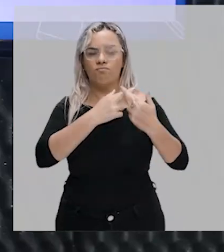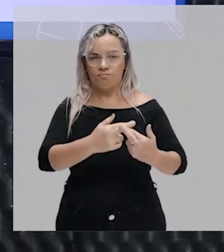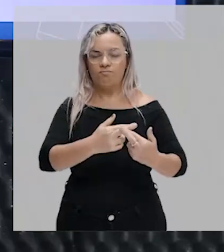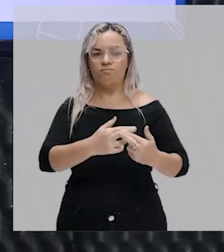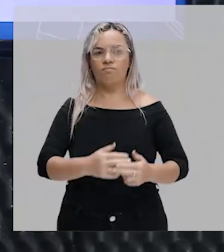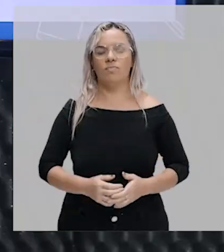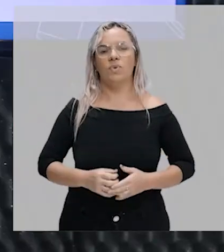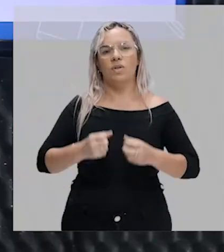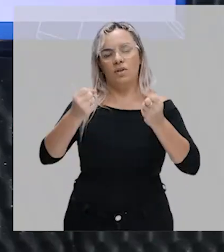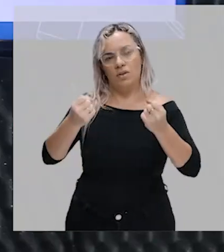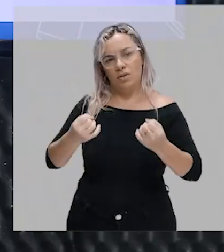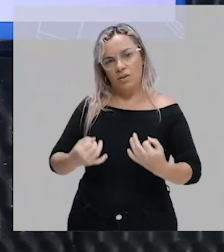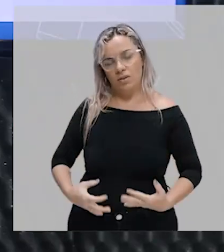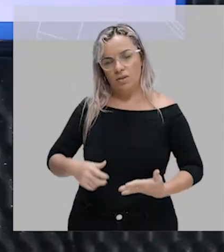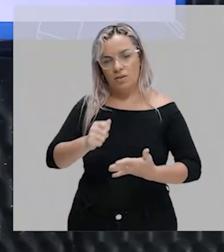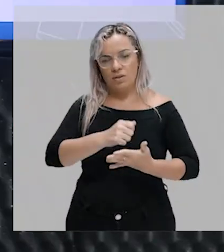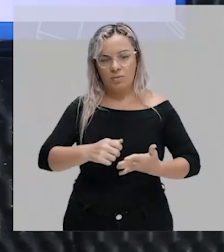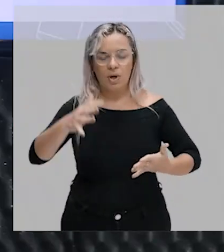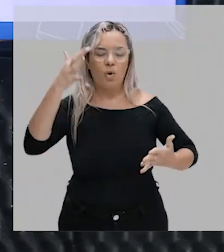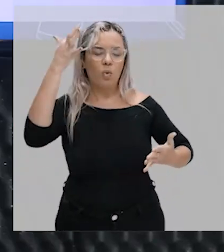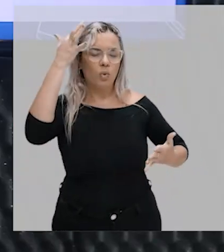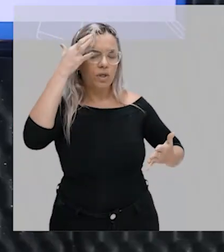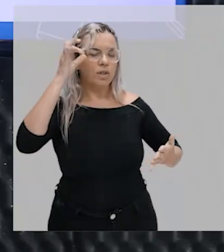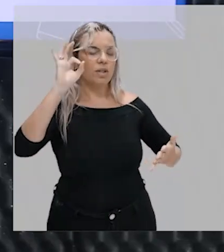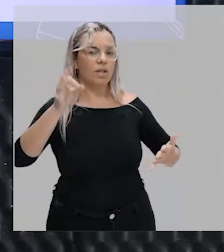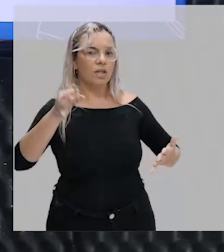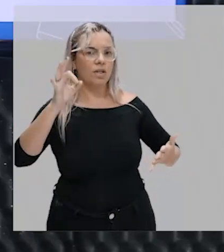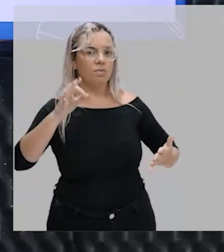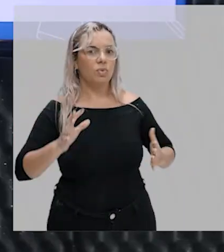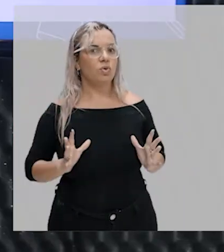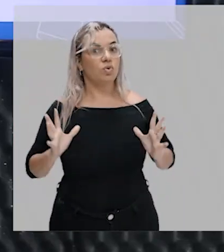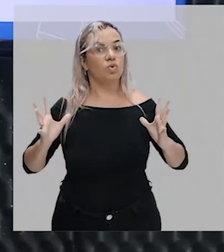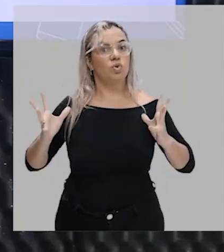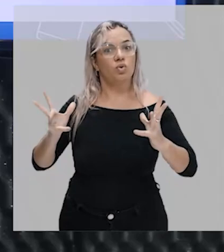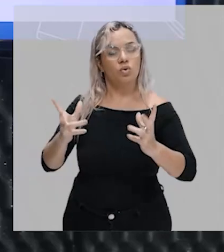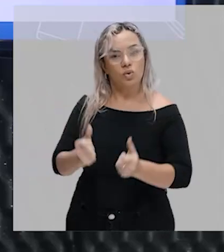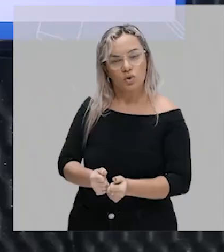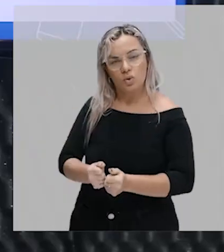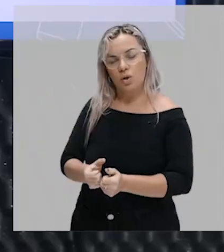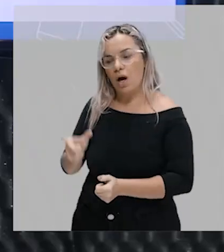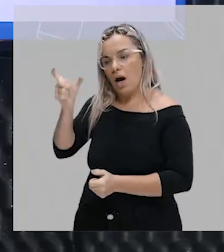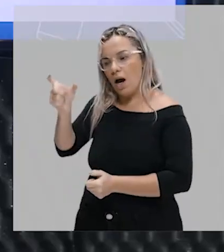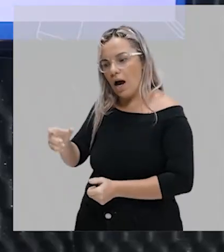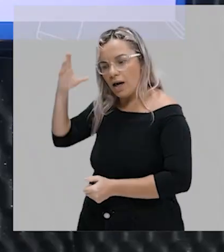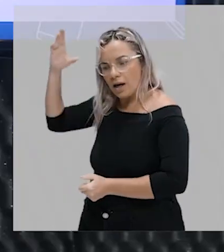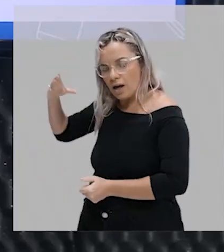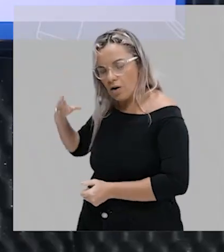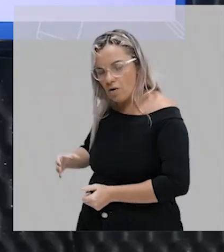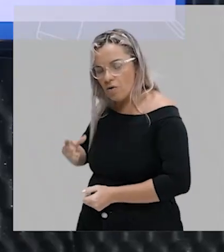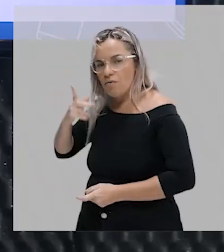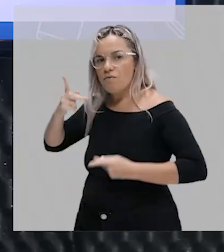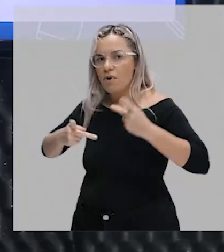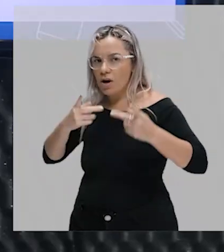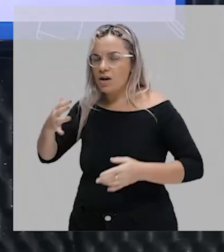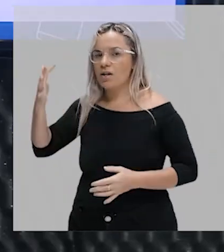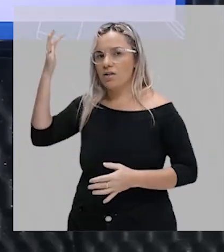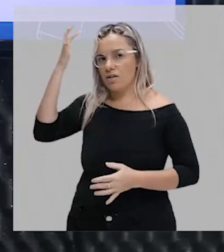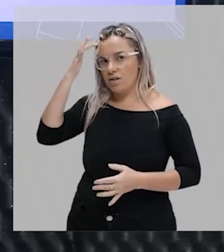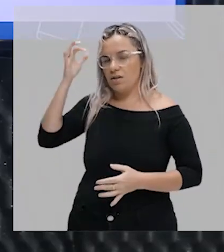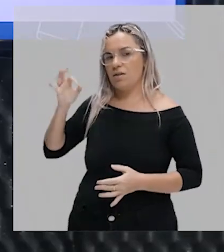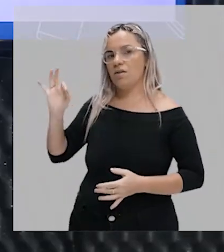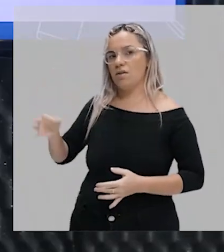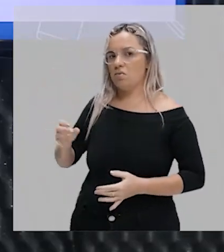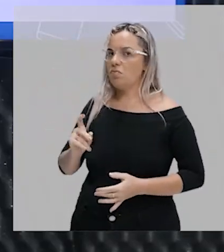esse enunciado inteligível para que haja um entendimento. Então, eu falo, você me ouve, você me compreende, ok. Se você não me ouve, se você não